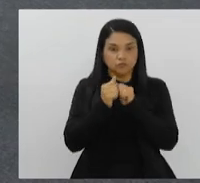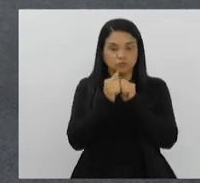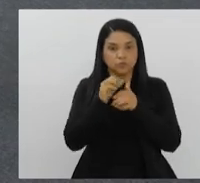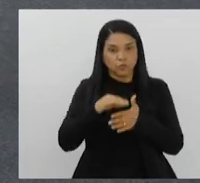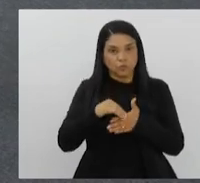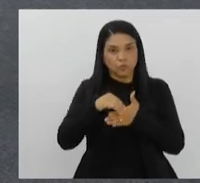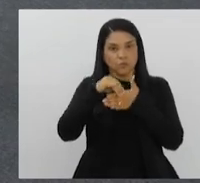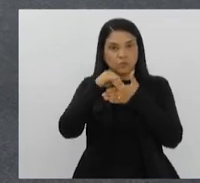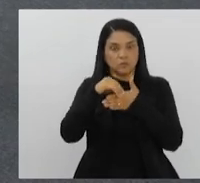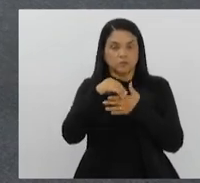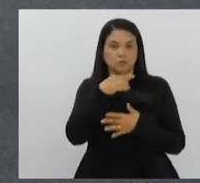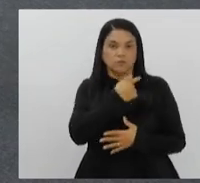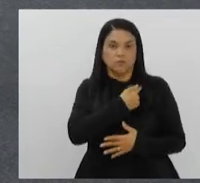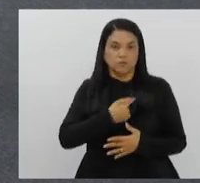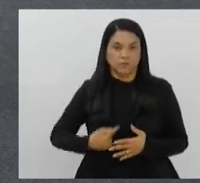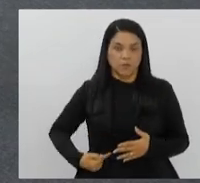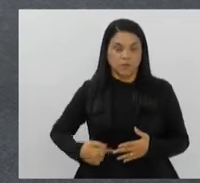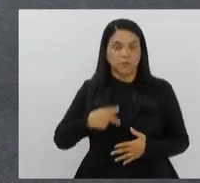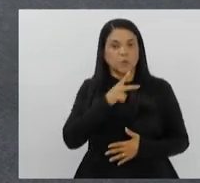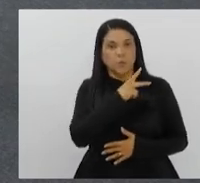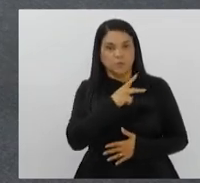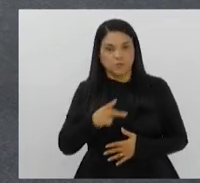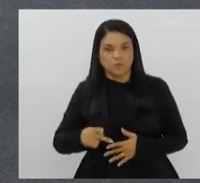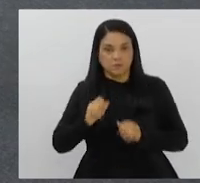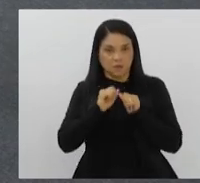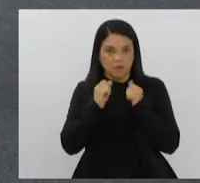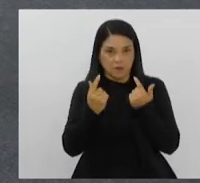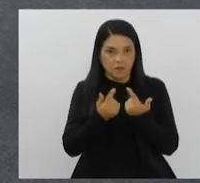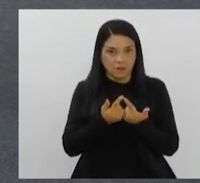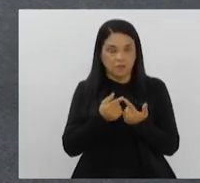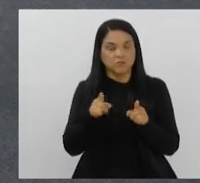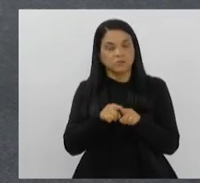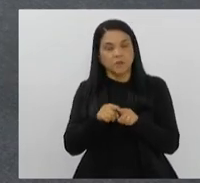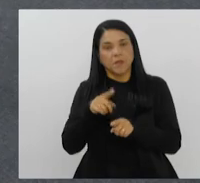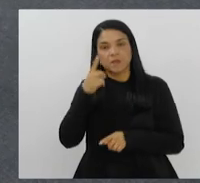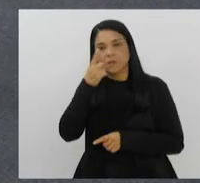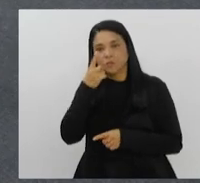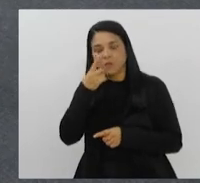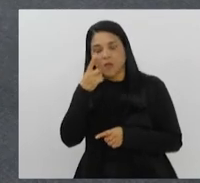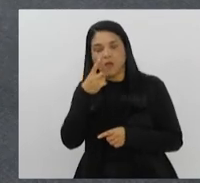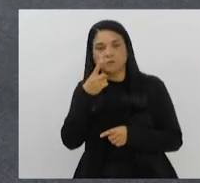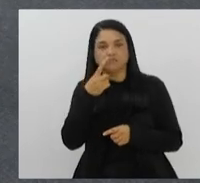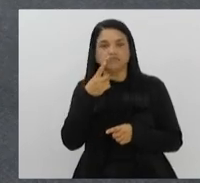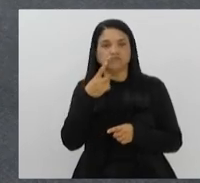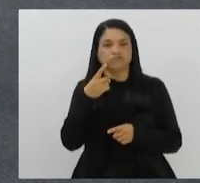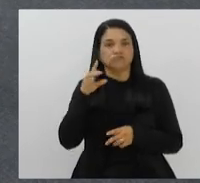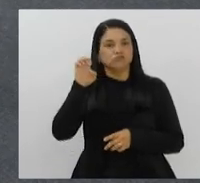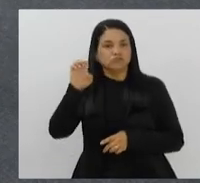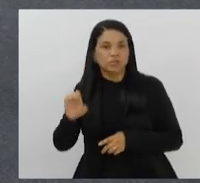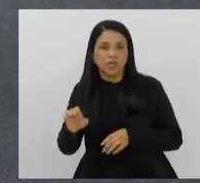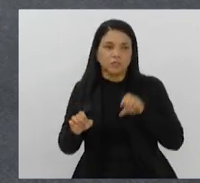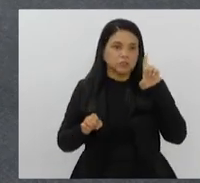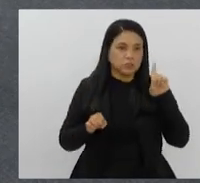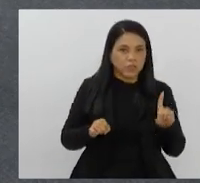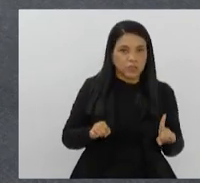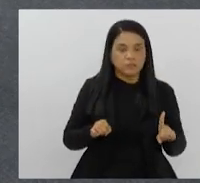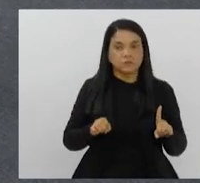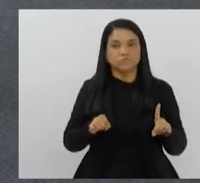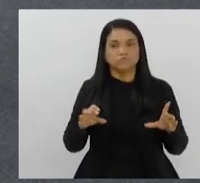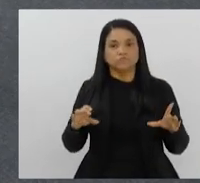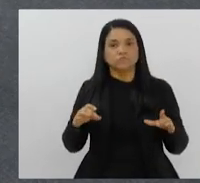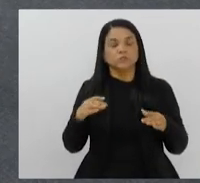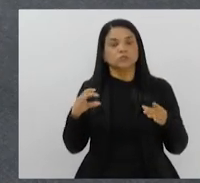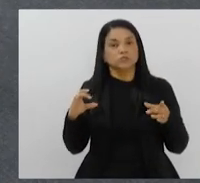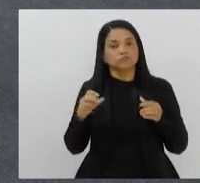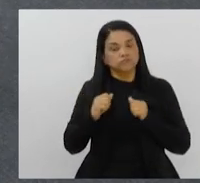do governo, com a presidência, com deputados independentes serem da base ou da oposição, rogarmos que na